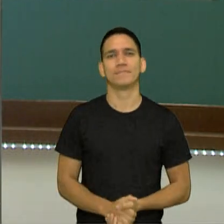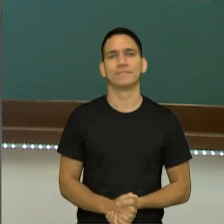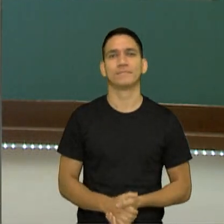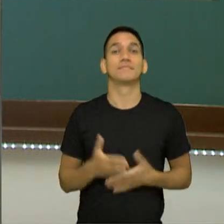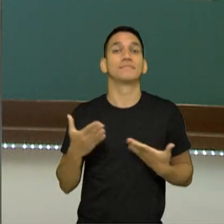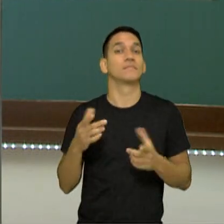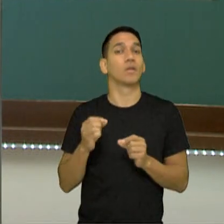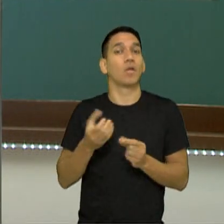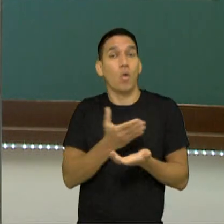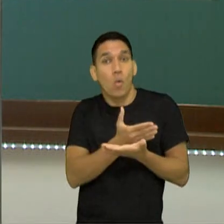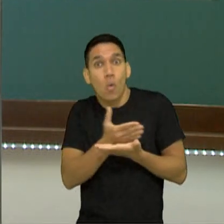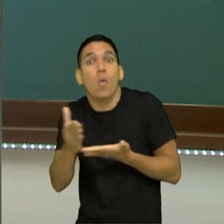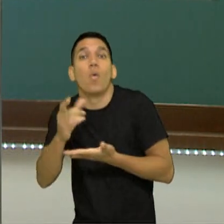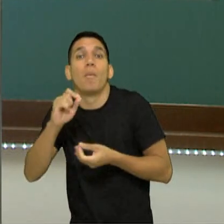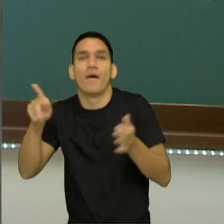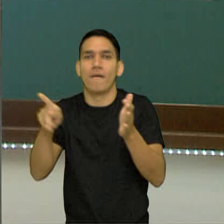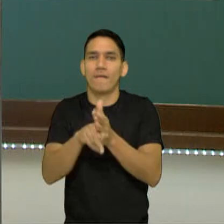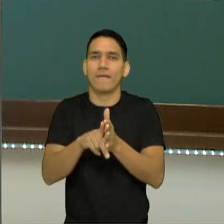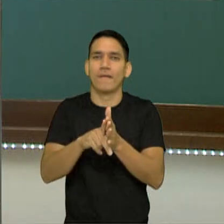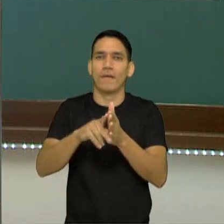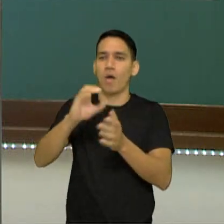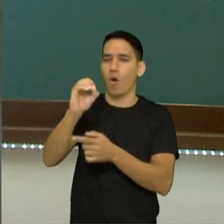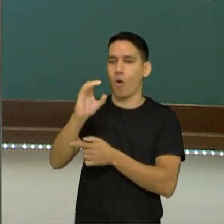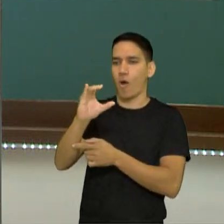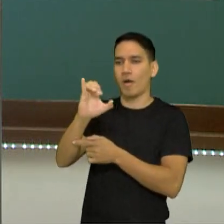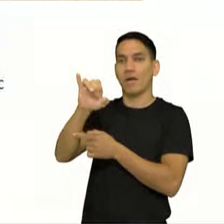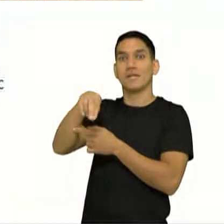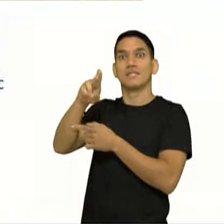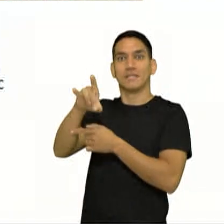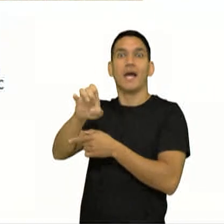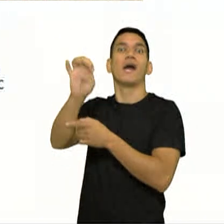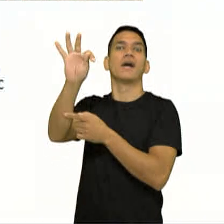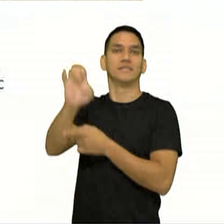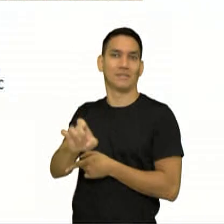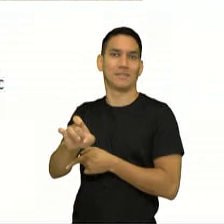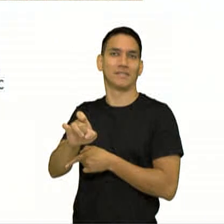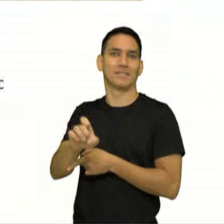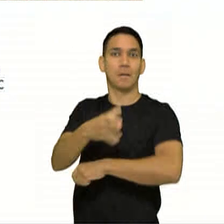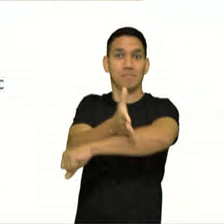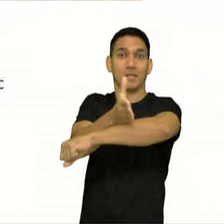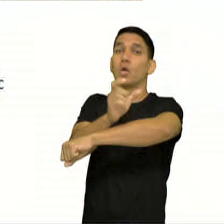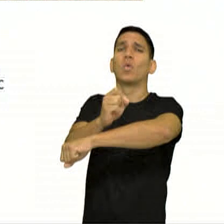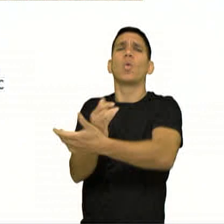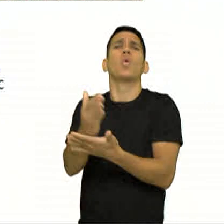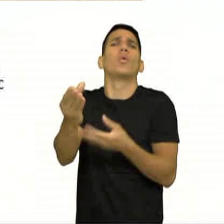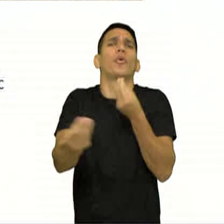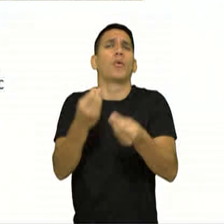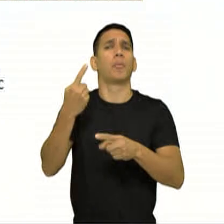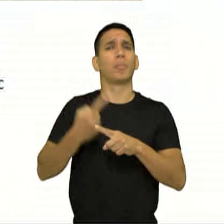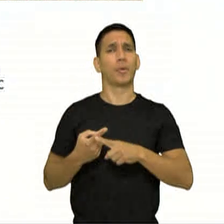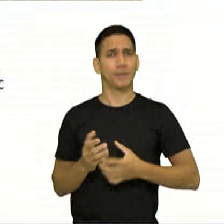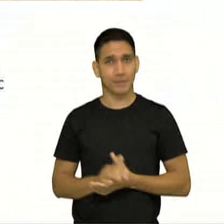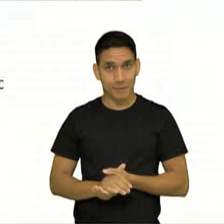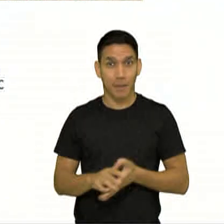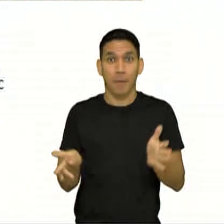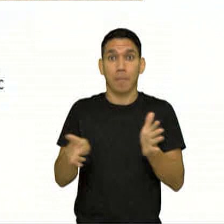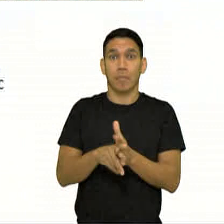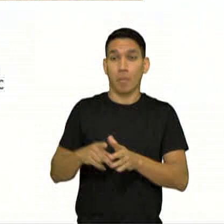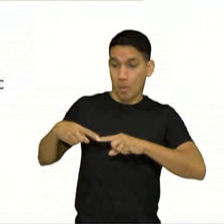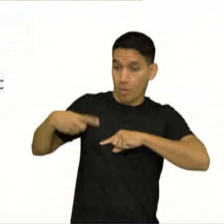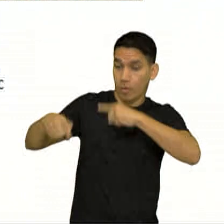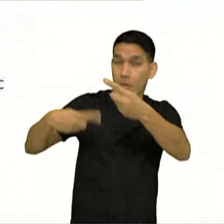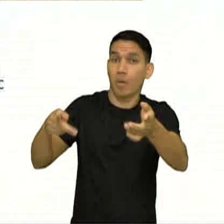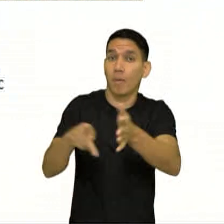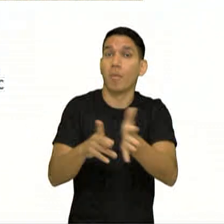Então, o nascimento do Ocidente medieval. Então, o Ocidente medieval, né, ele vai nascer da conjugação de heranças